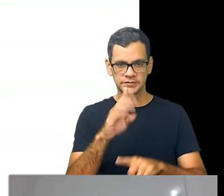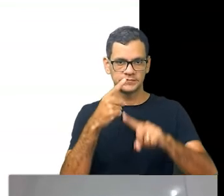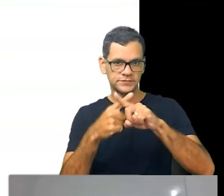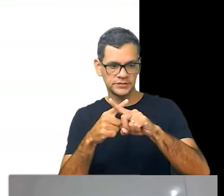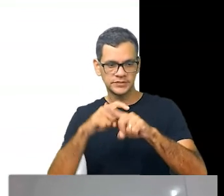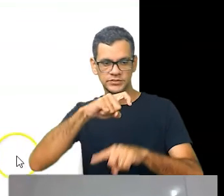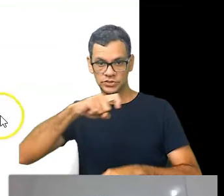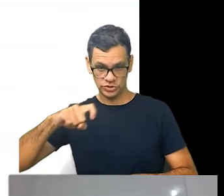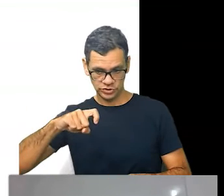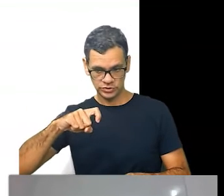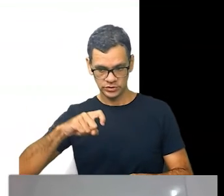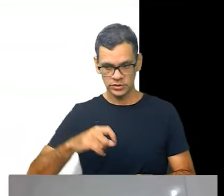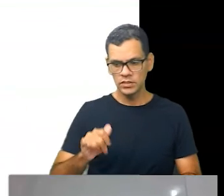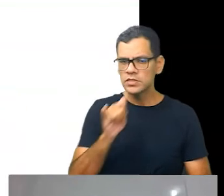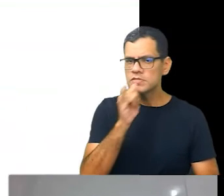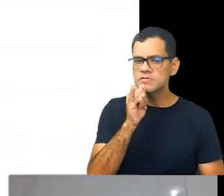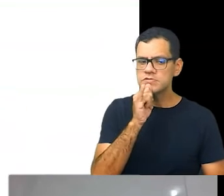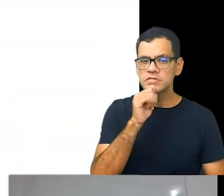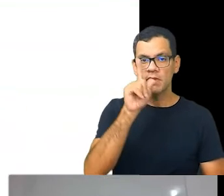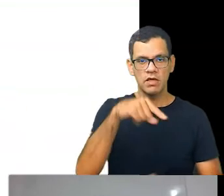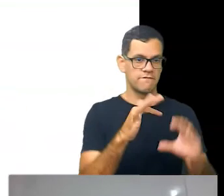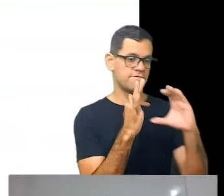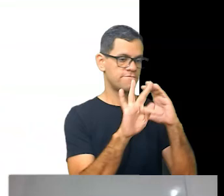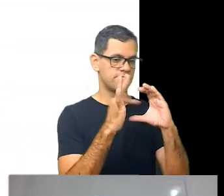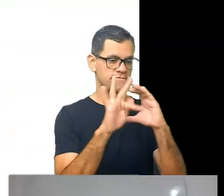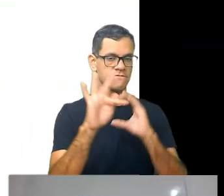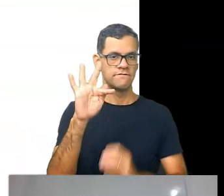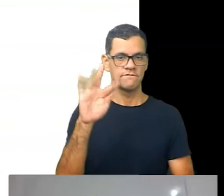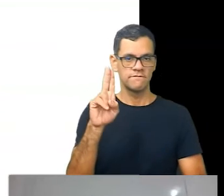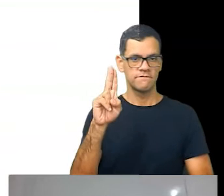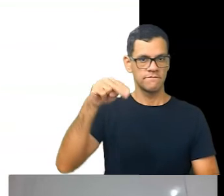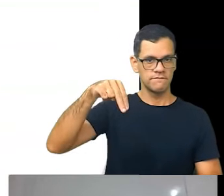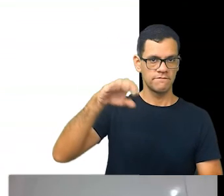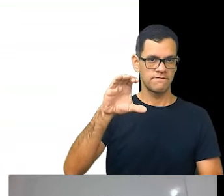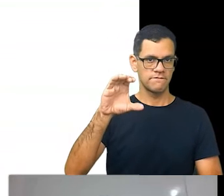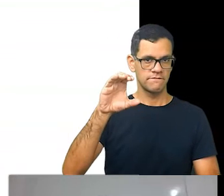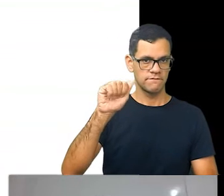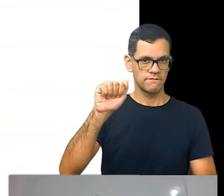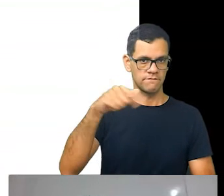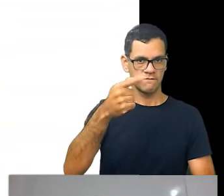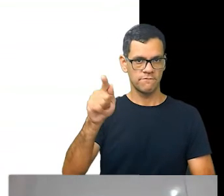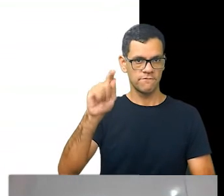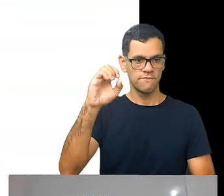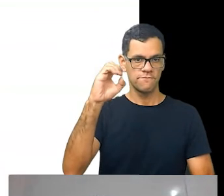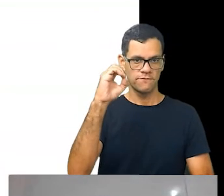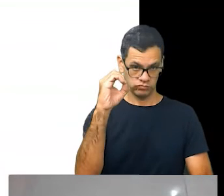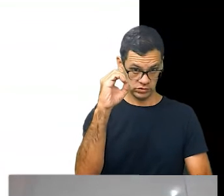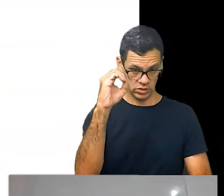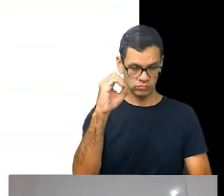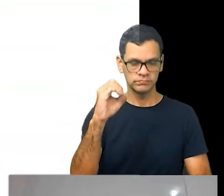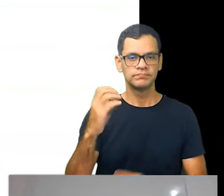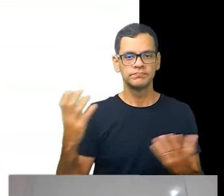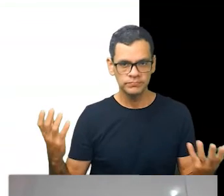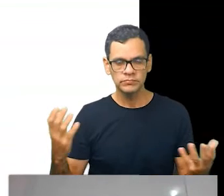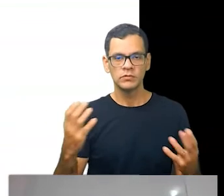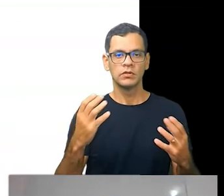igual a 3 vezes o valor do x. Então, aqui, observe que, então, isso aqui é um exemplo de função. Então,